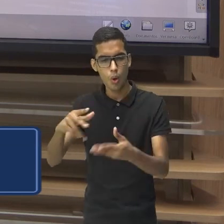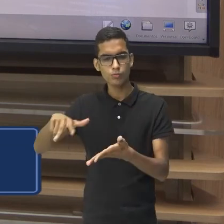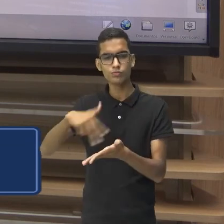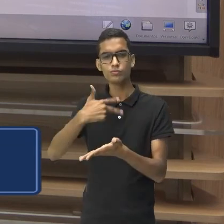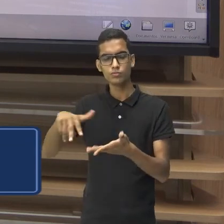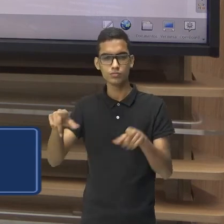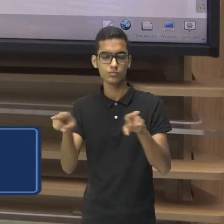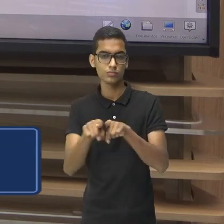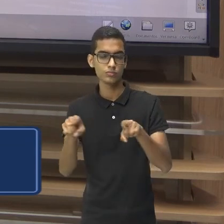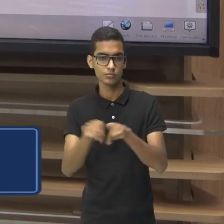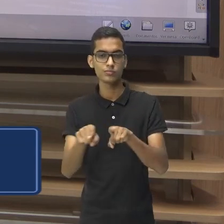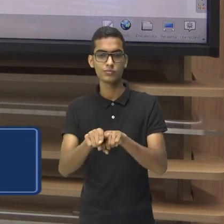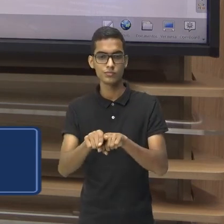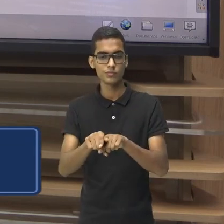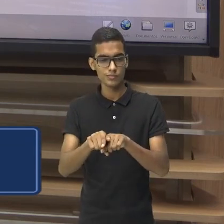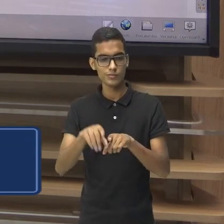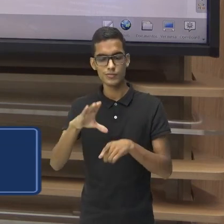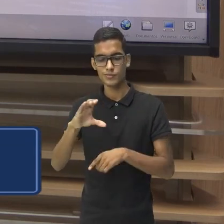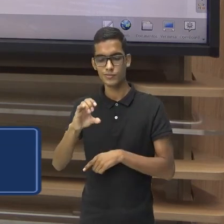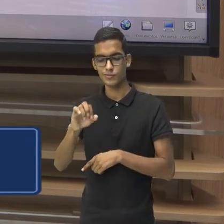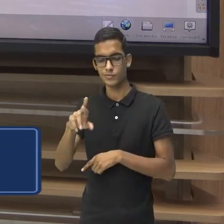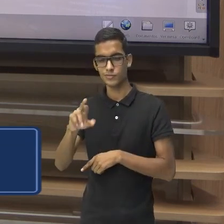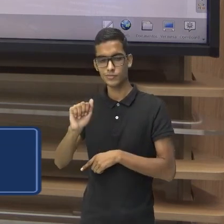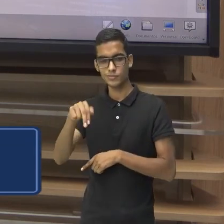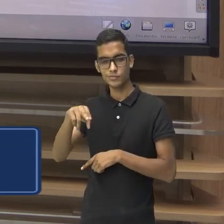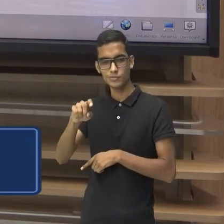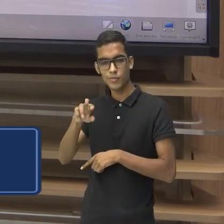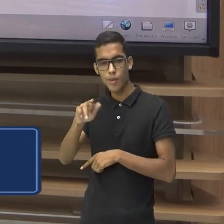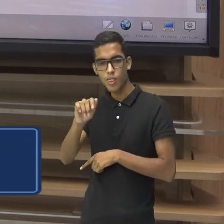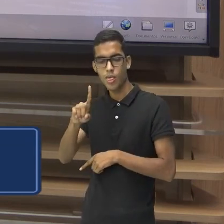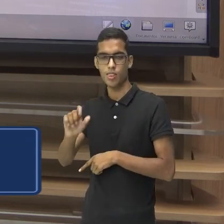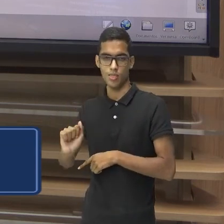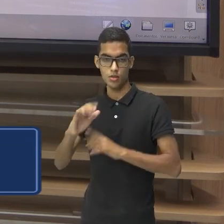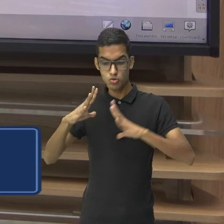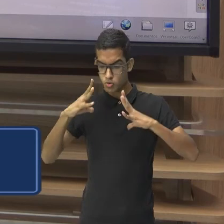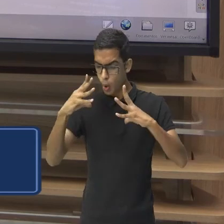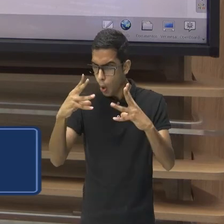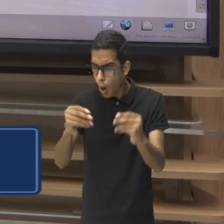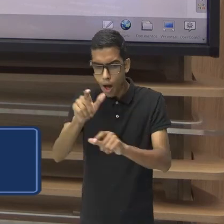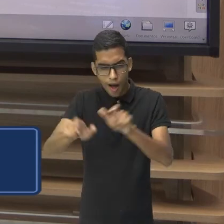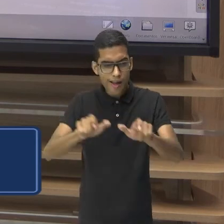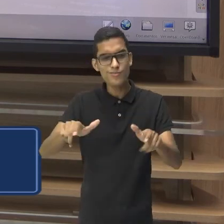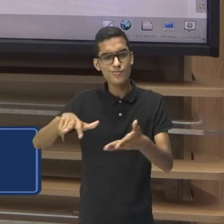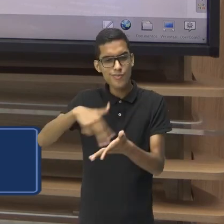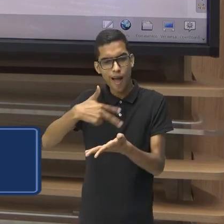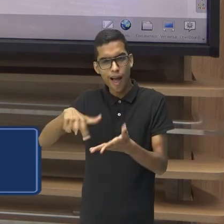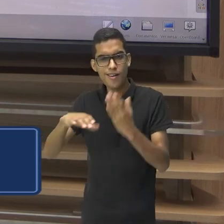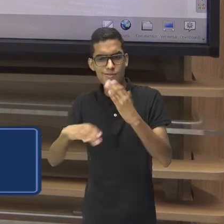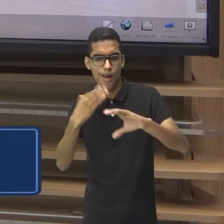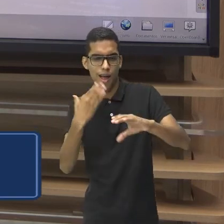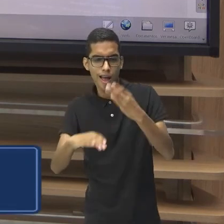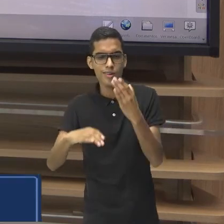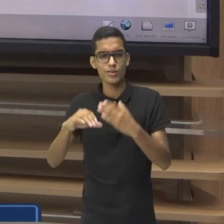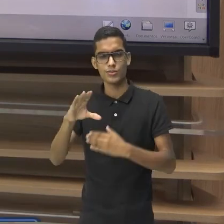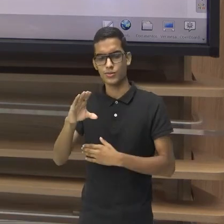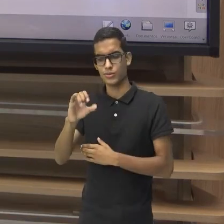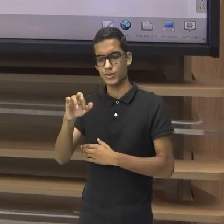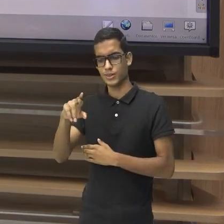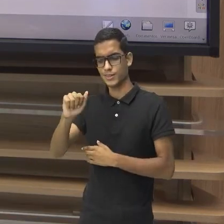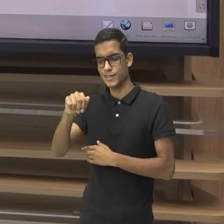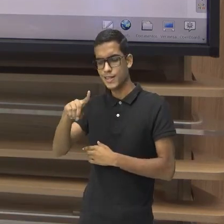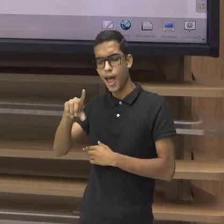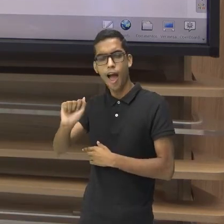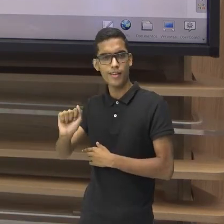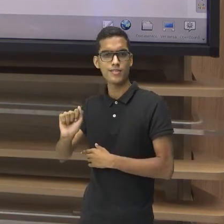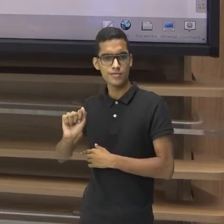ciranda. Exato. A ciranda, então, foi absorvida pela indústria cultural para que isso